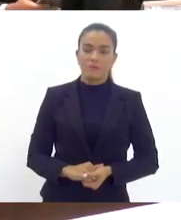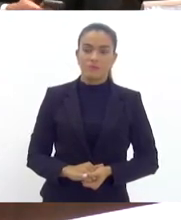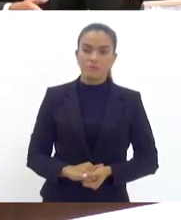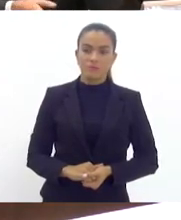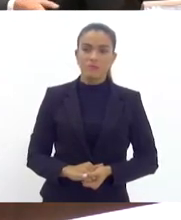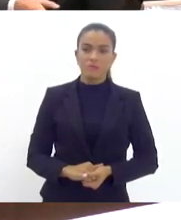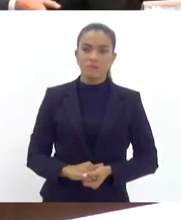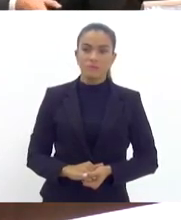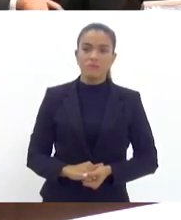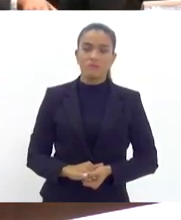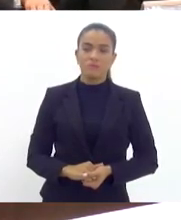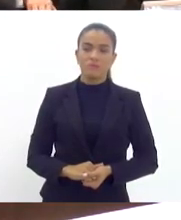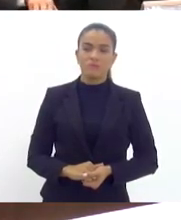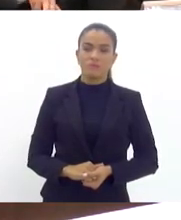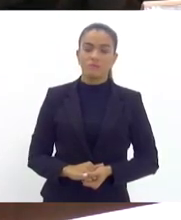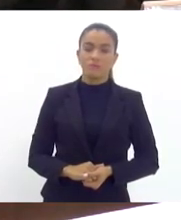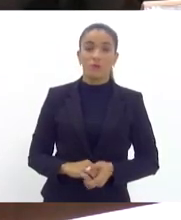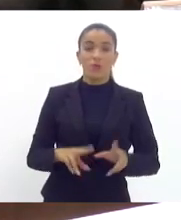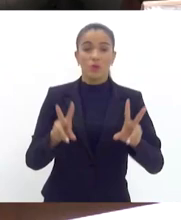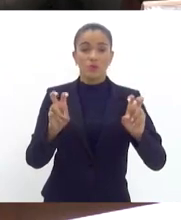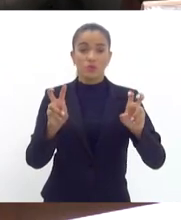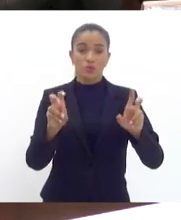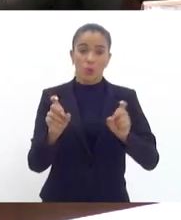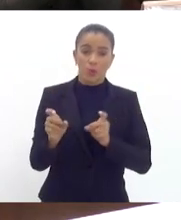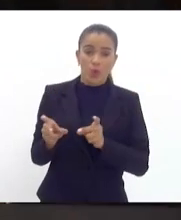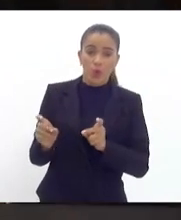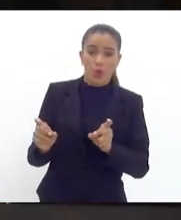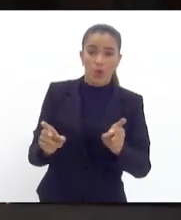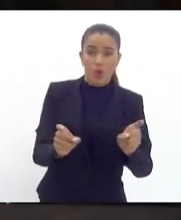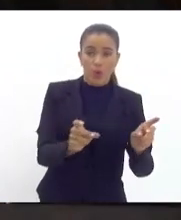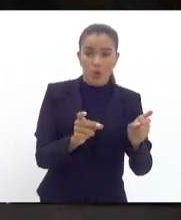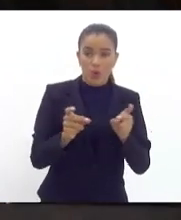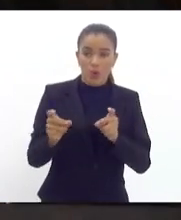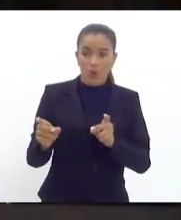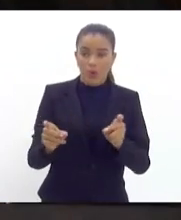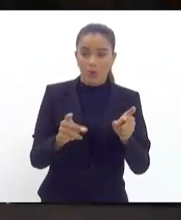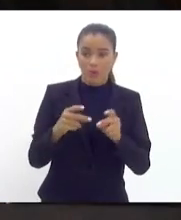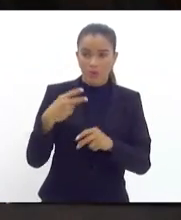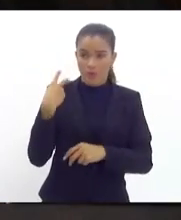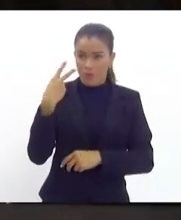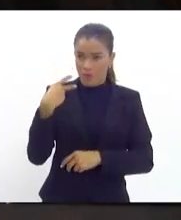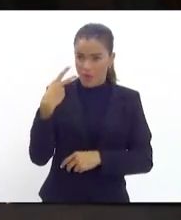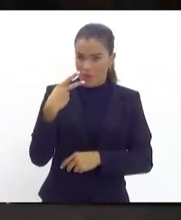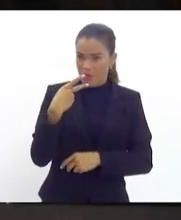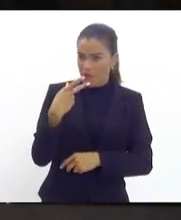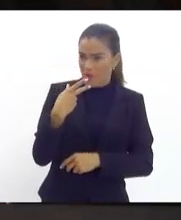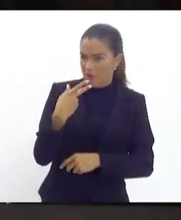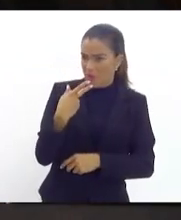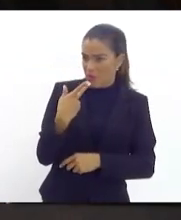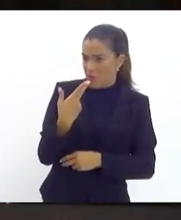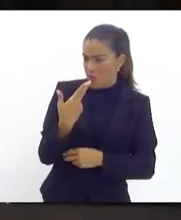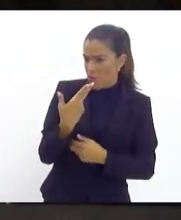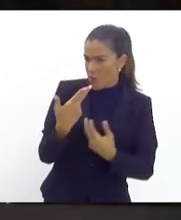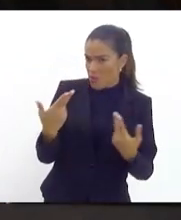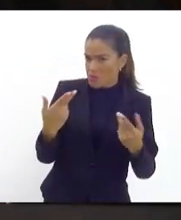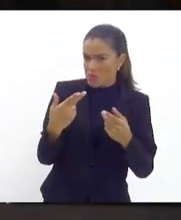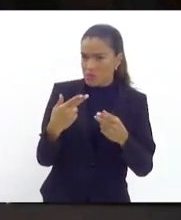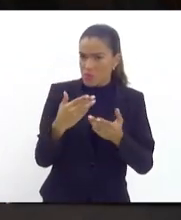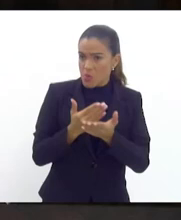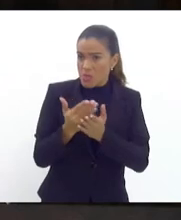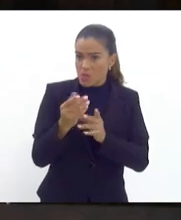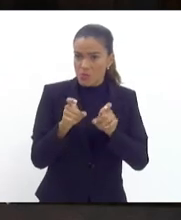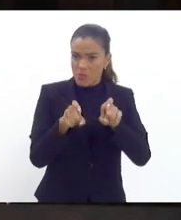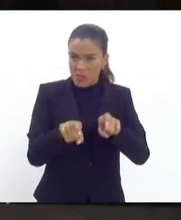parar ali de alguma forma em relação ao comércio Vereador tomou uma Medida no início do mandato em relação